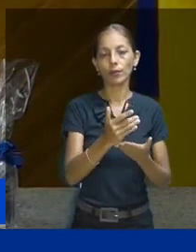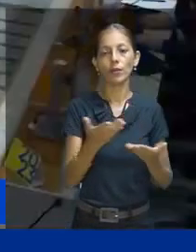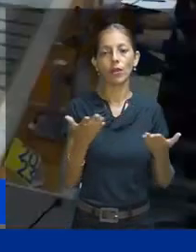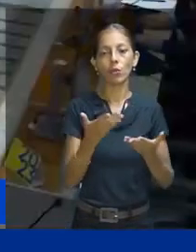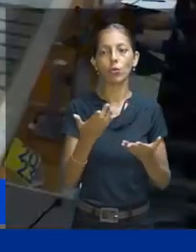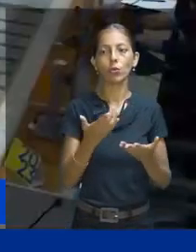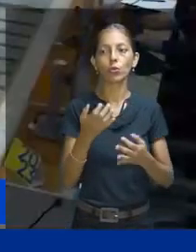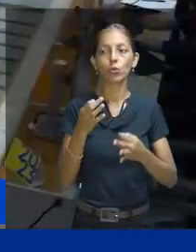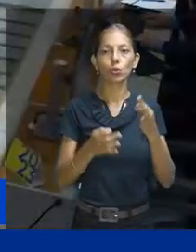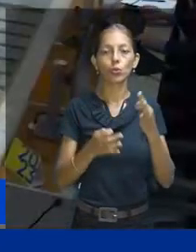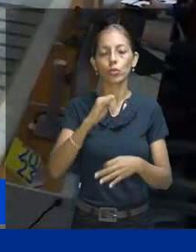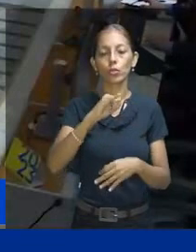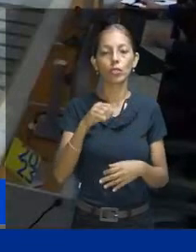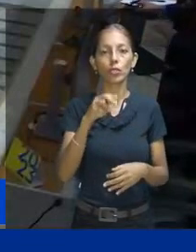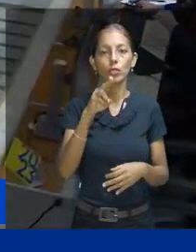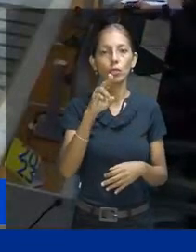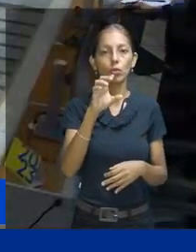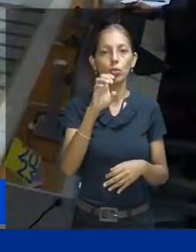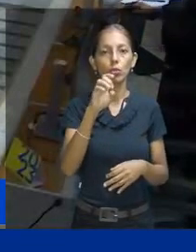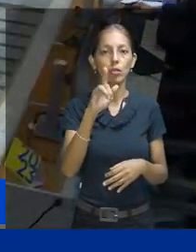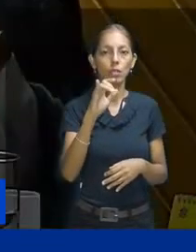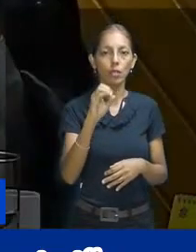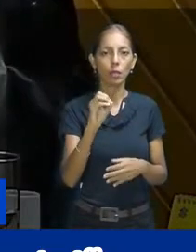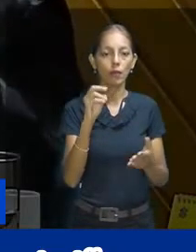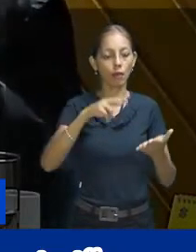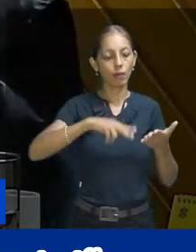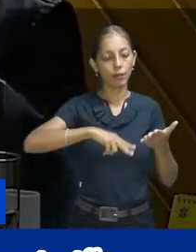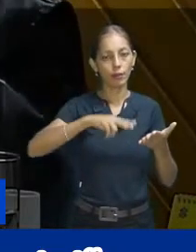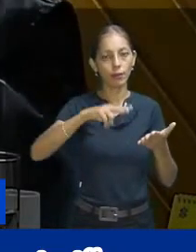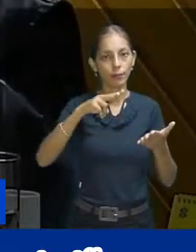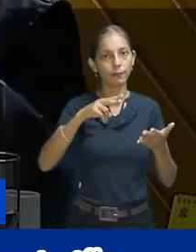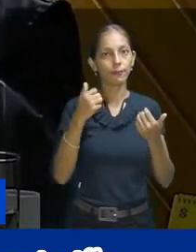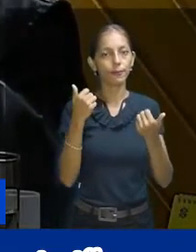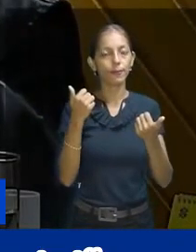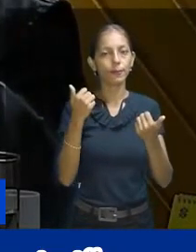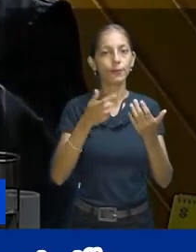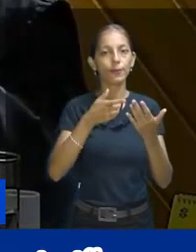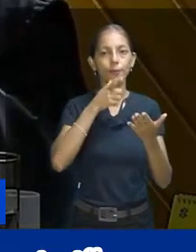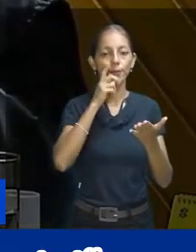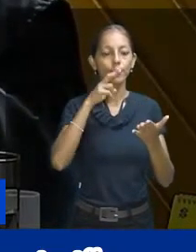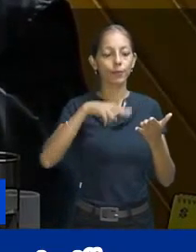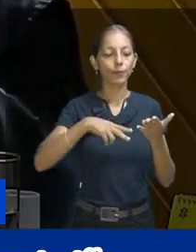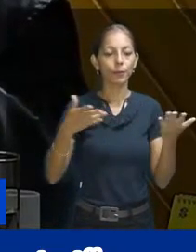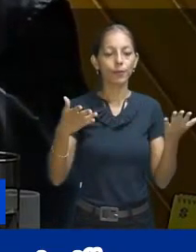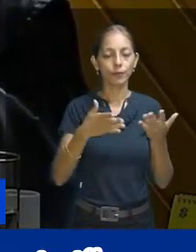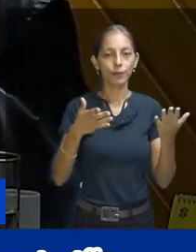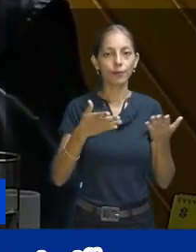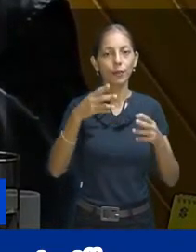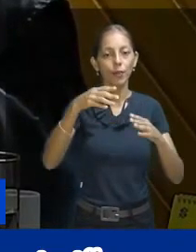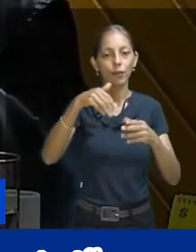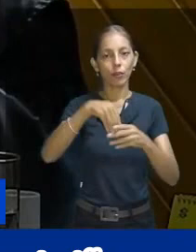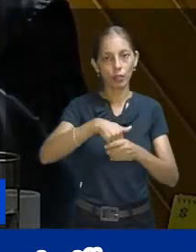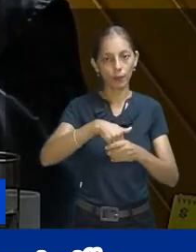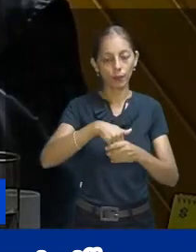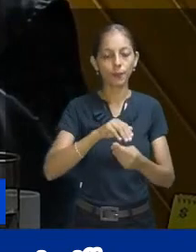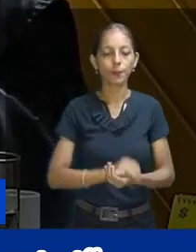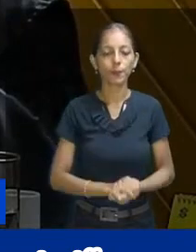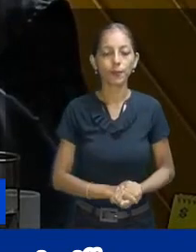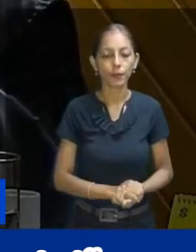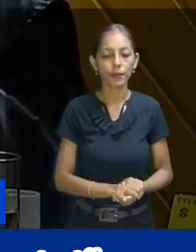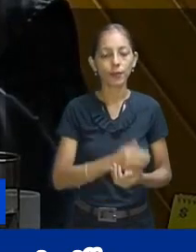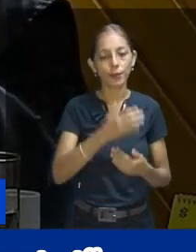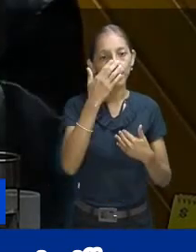palavra. Muito obrigado, presidente. Novamente, é a mesma situação em que eu